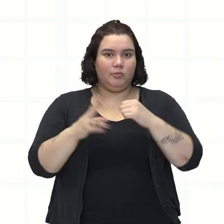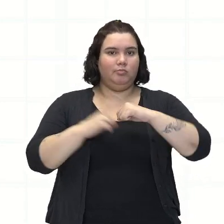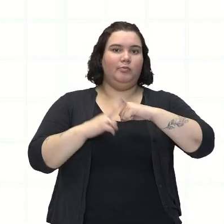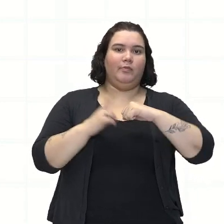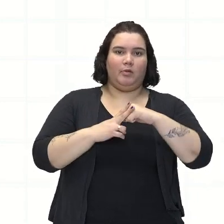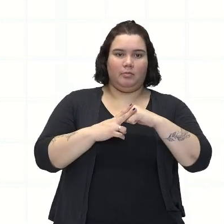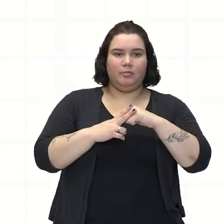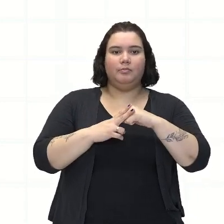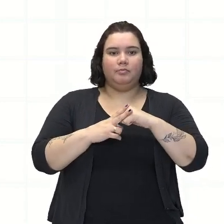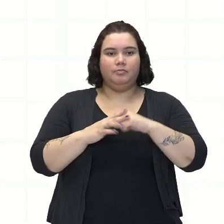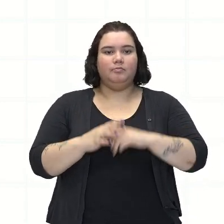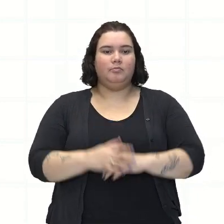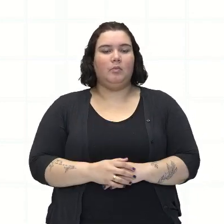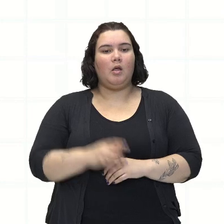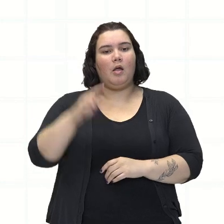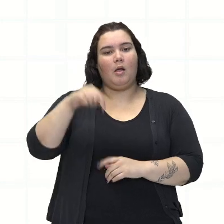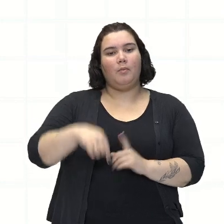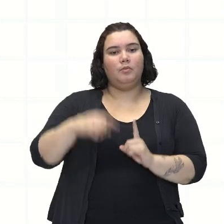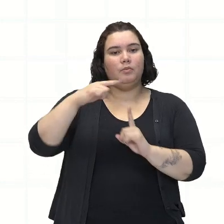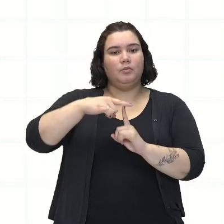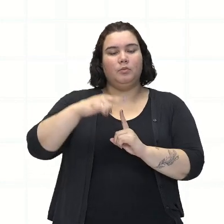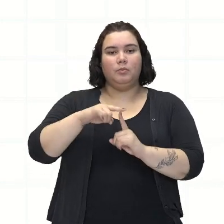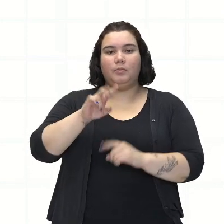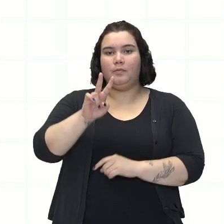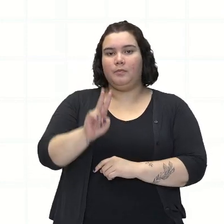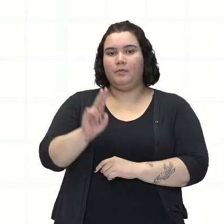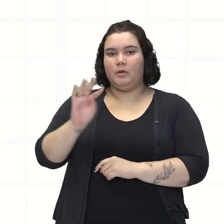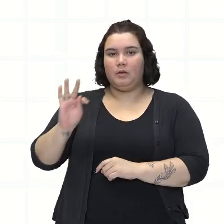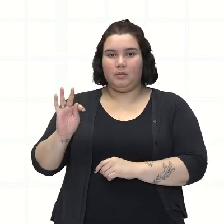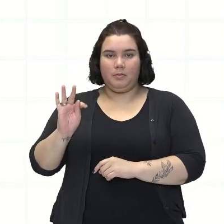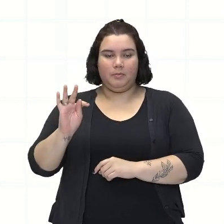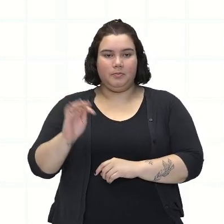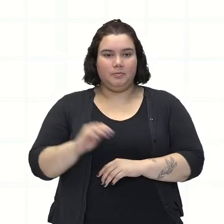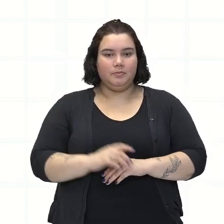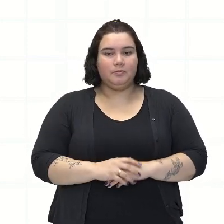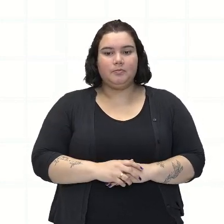esse verbo nós chamamos de transitivo.